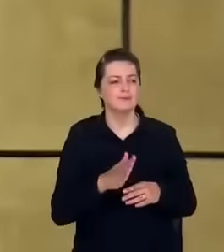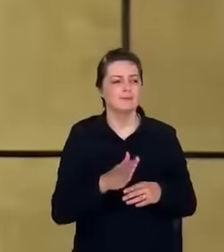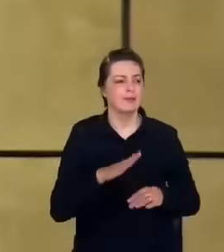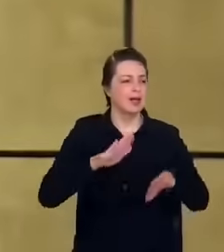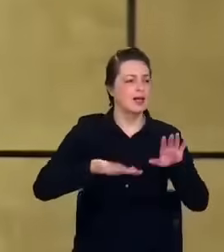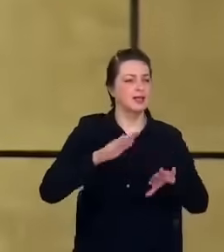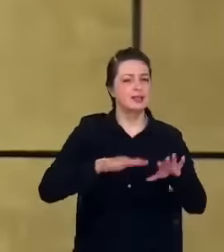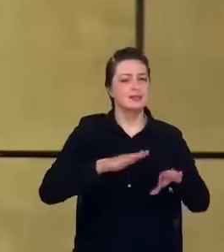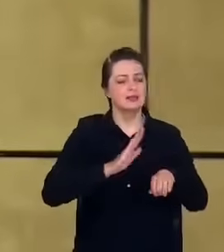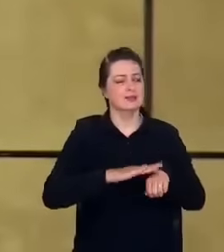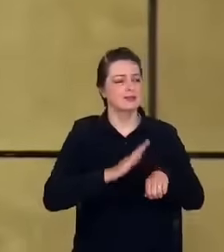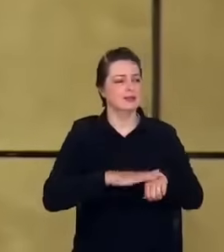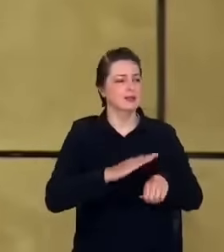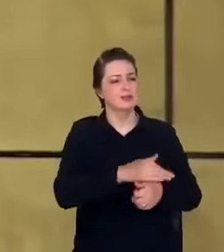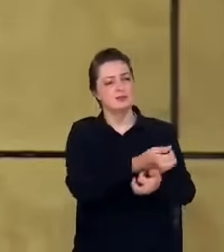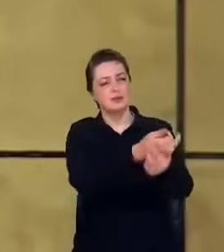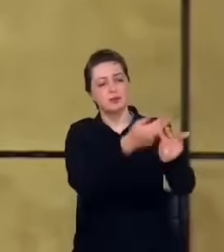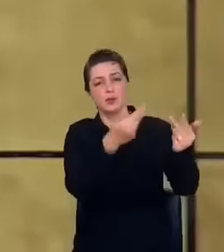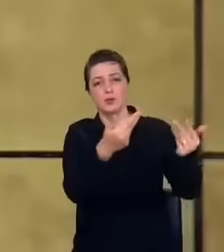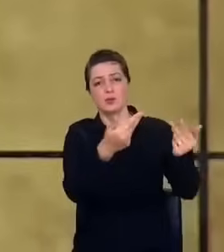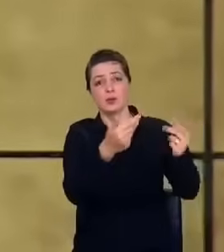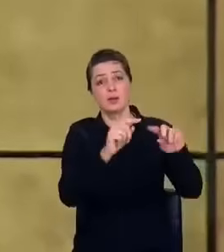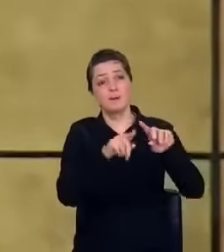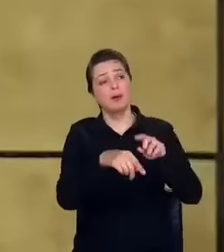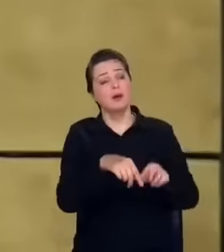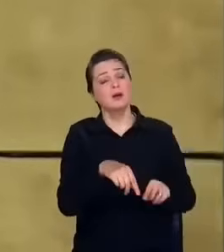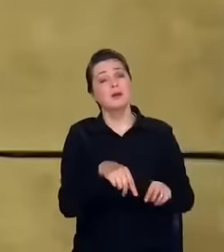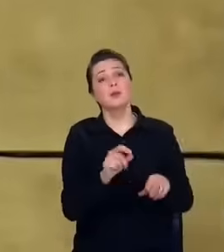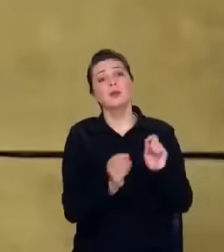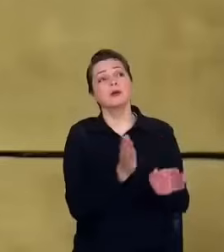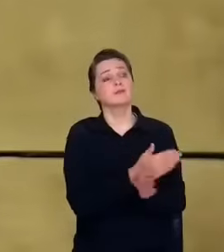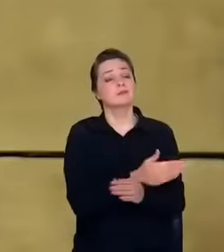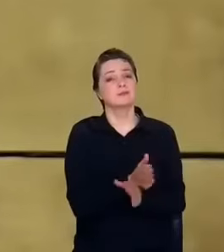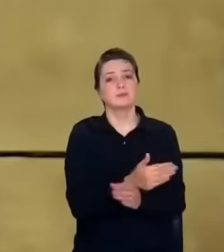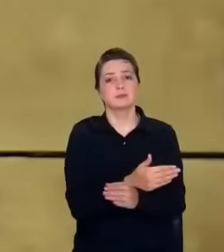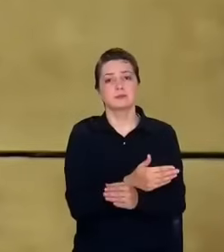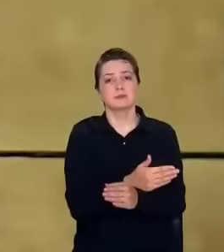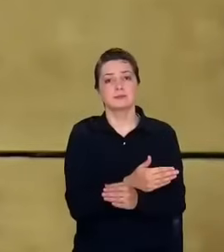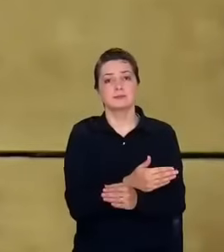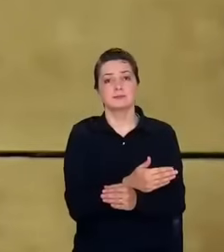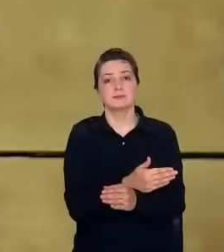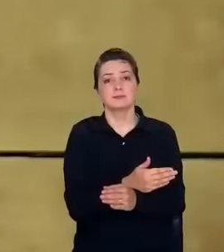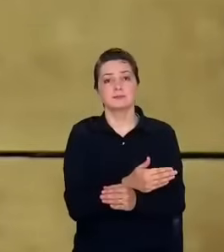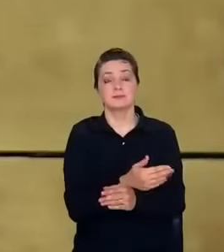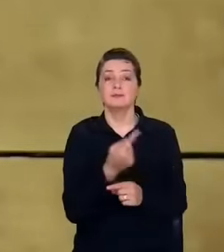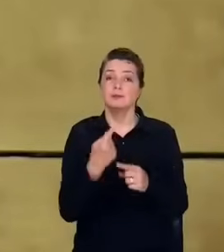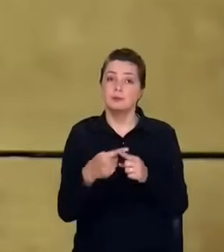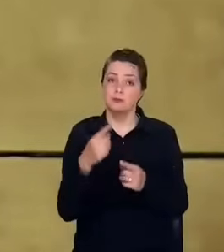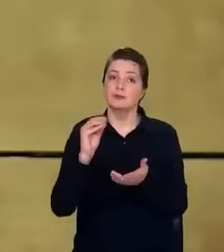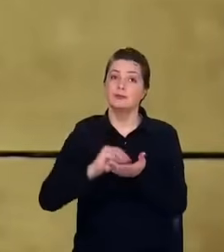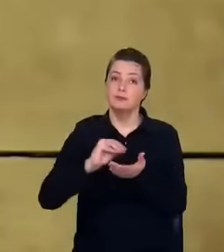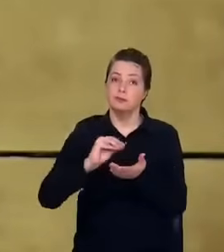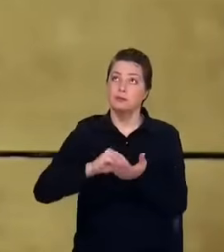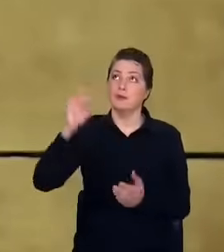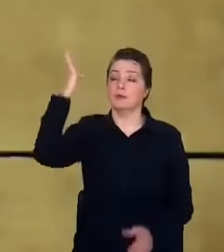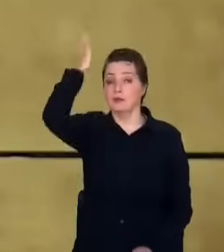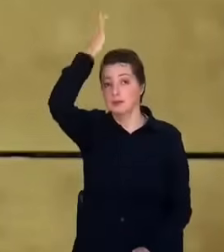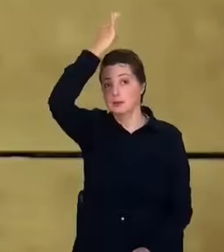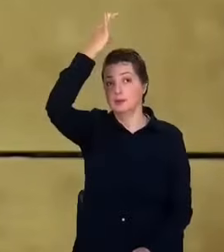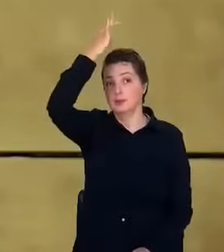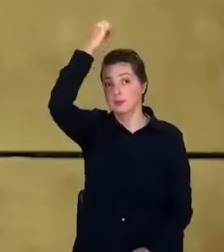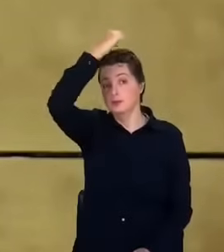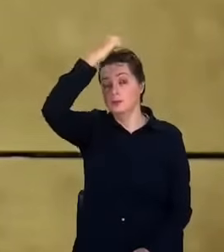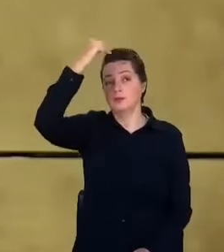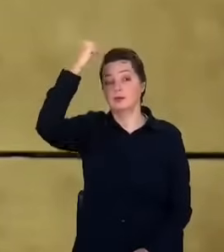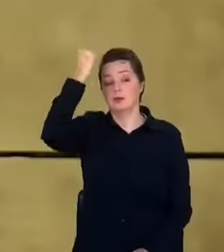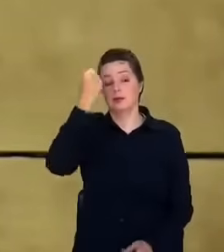quer fazer aquilo, você está perdido. Porque lhe falta o Espírito da vida. Lhe